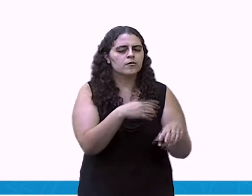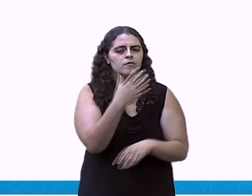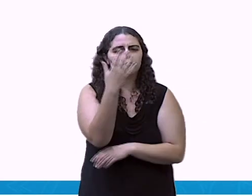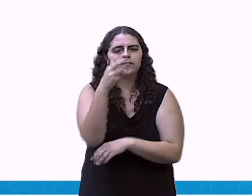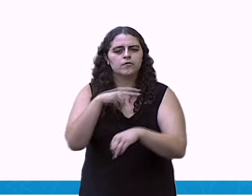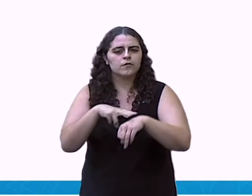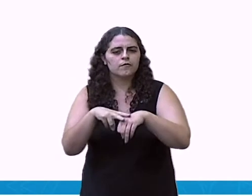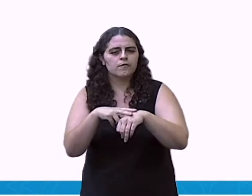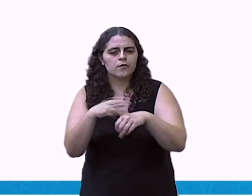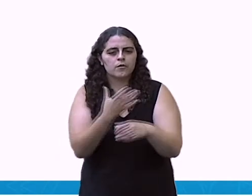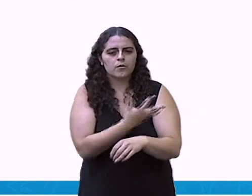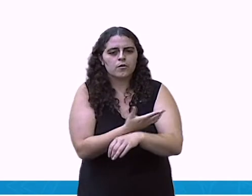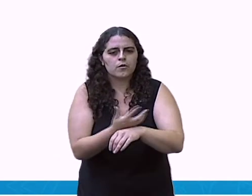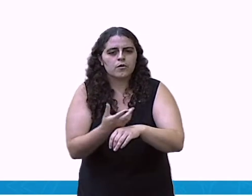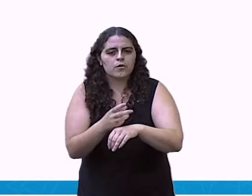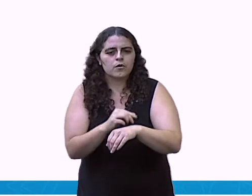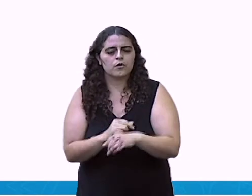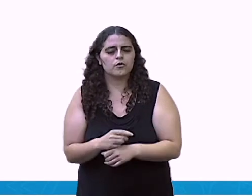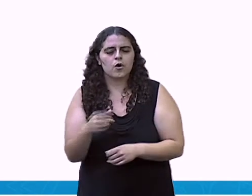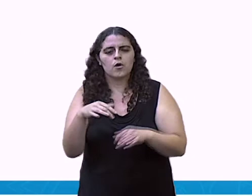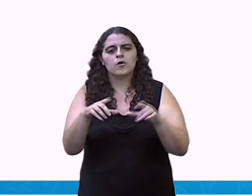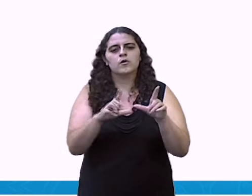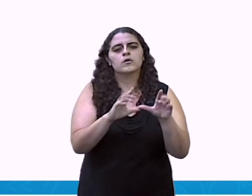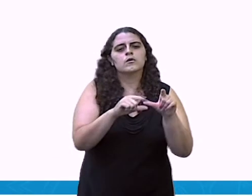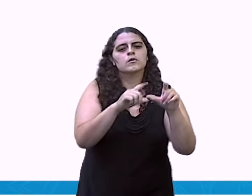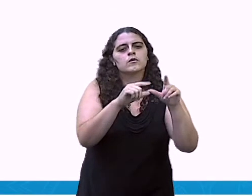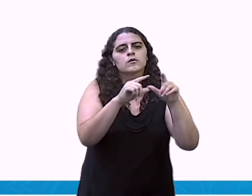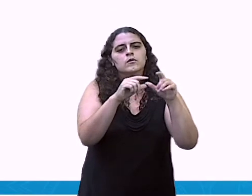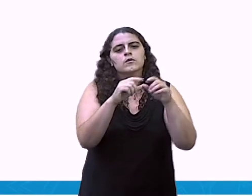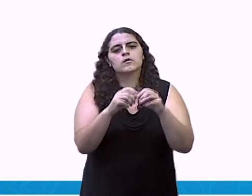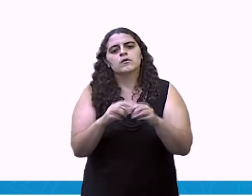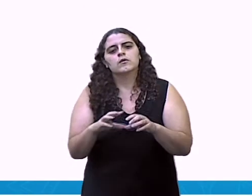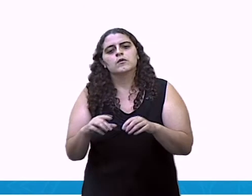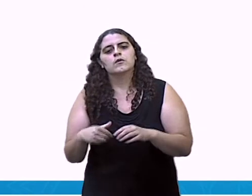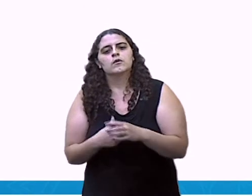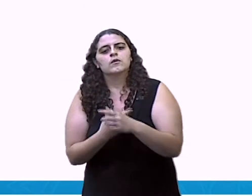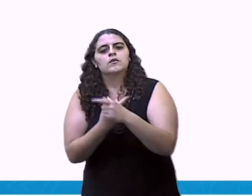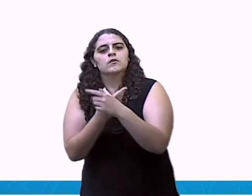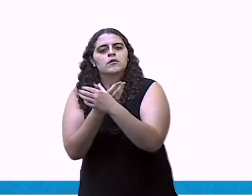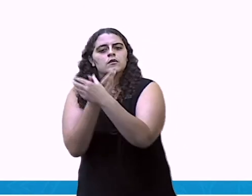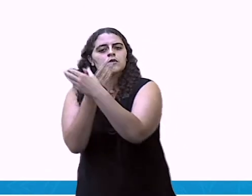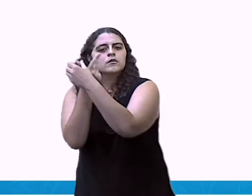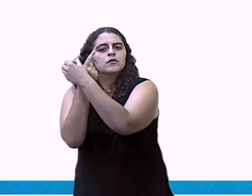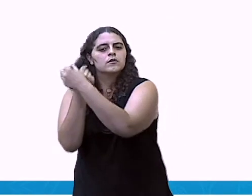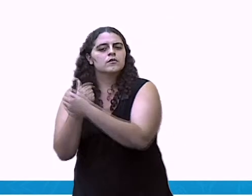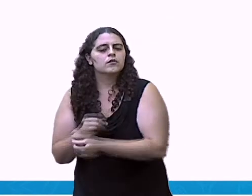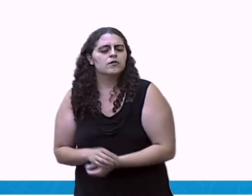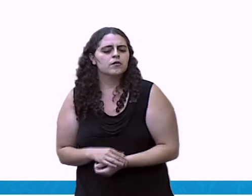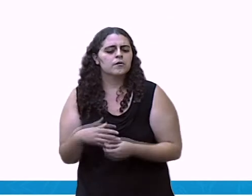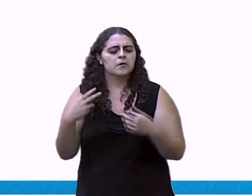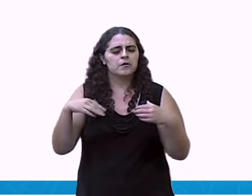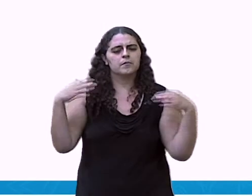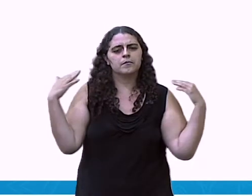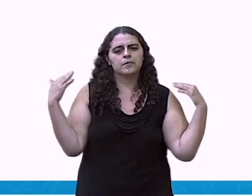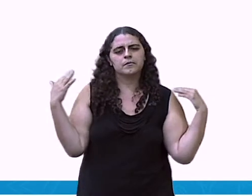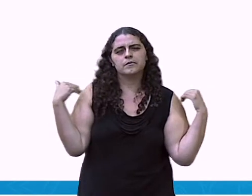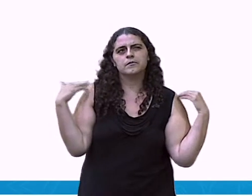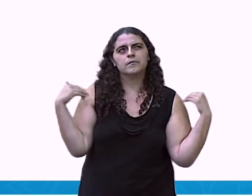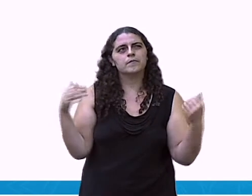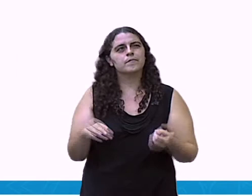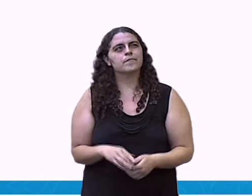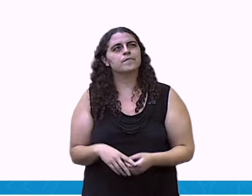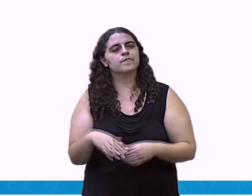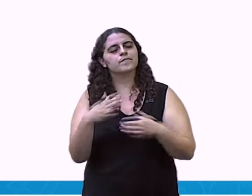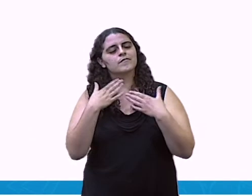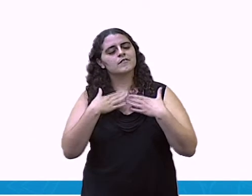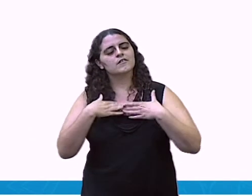campo verde, né? Olha os pássaros, nós temos aí um lugar bem bacana, por exemplo, para viajar, descansar. Então, nós